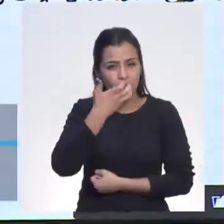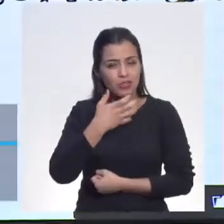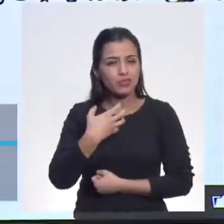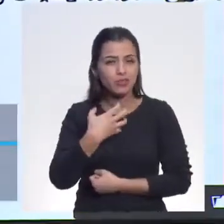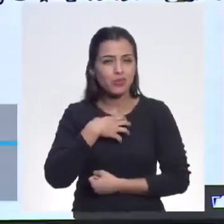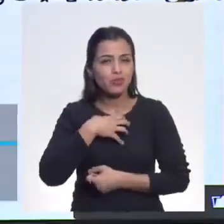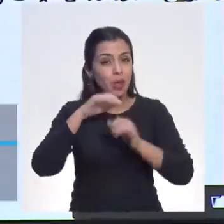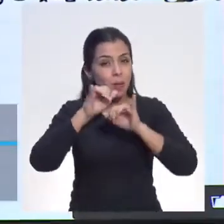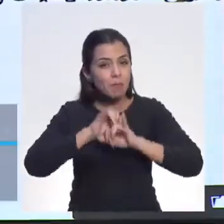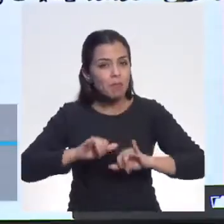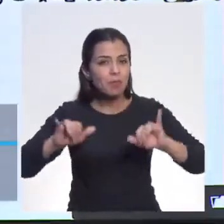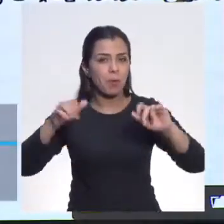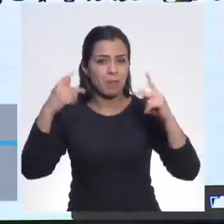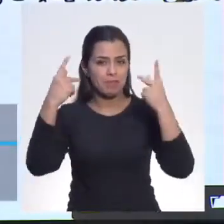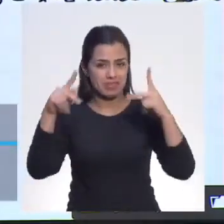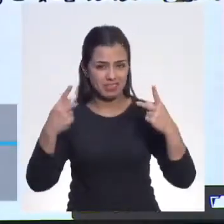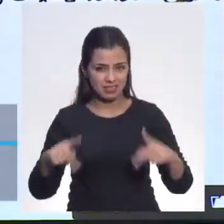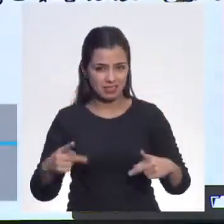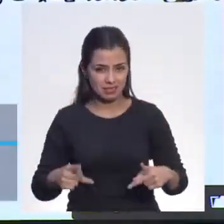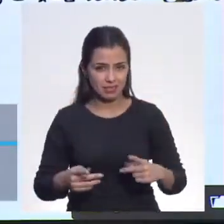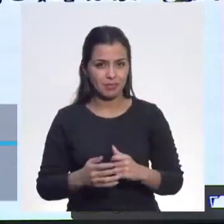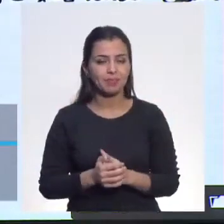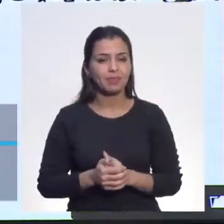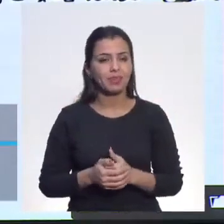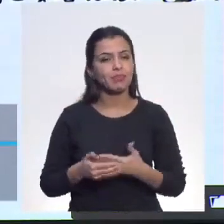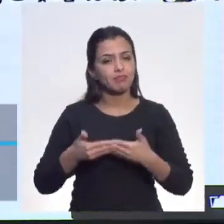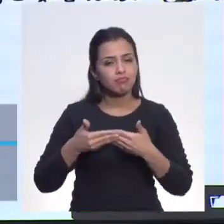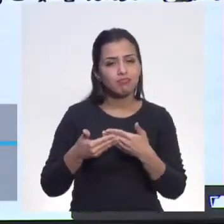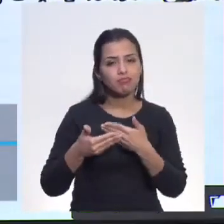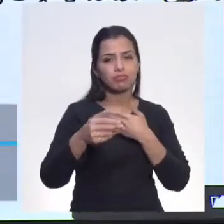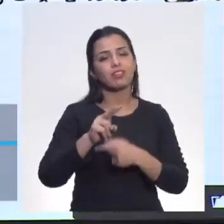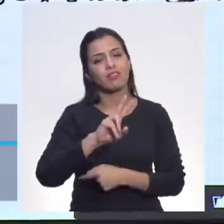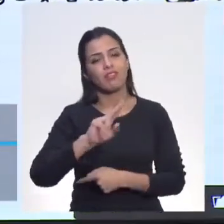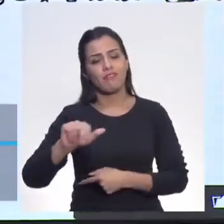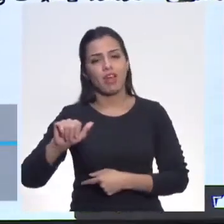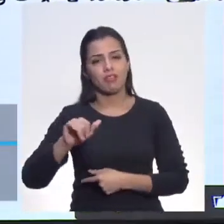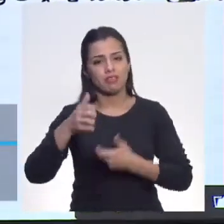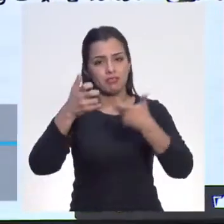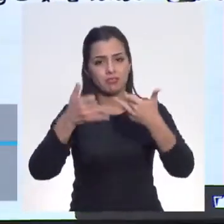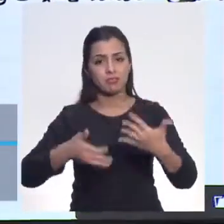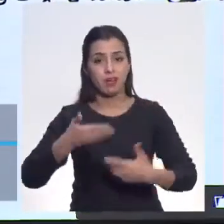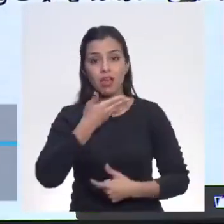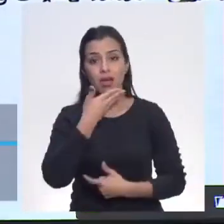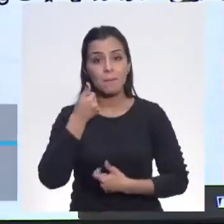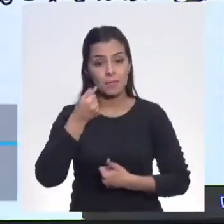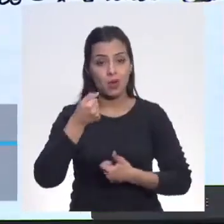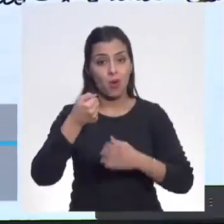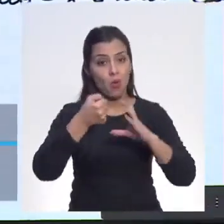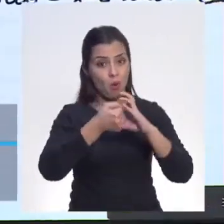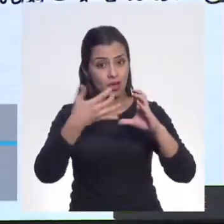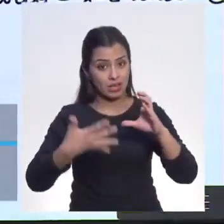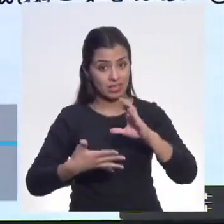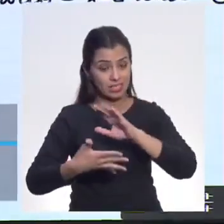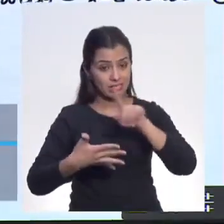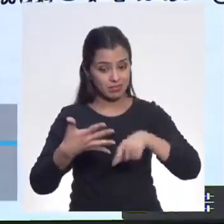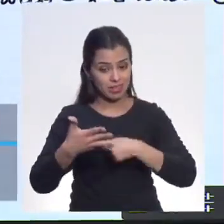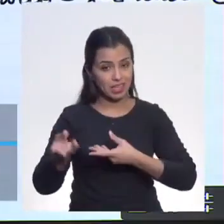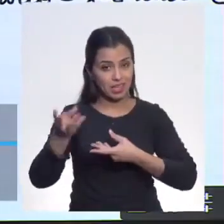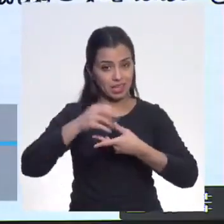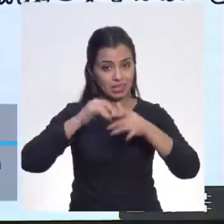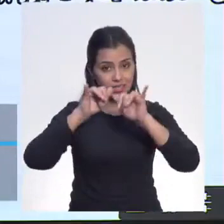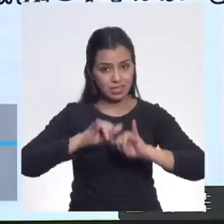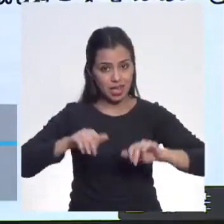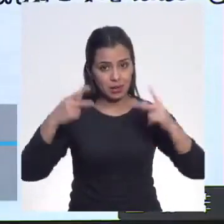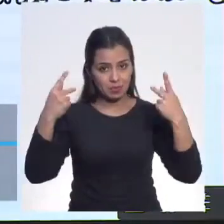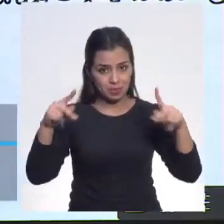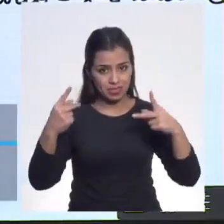já vai ver em aulas posteriores, né? Essa questão do jingle, a criação e como que funciona dentro da publicidade. E como é importante,